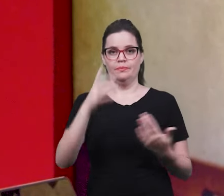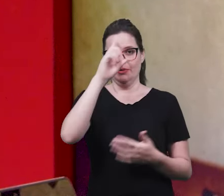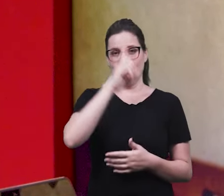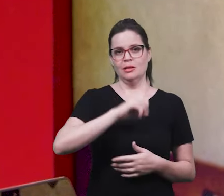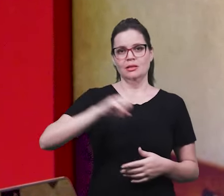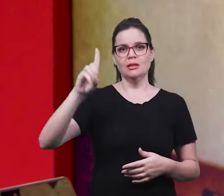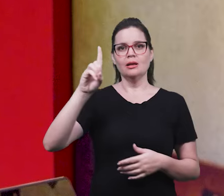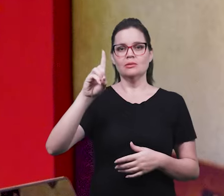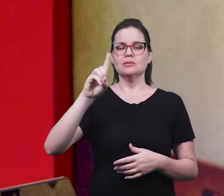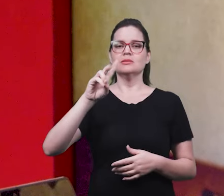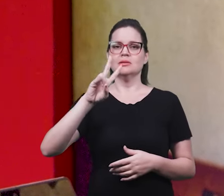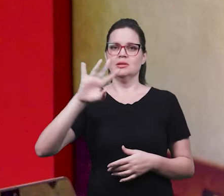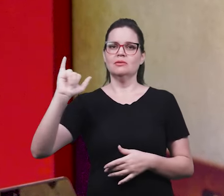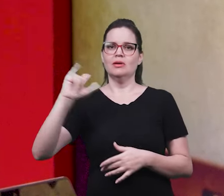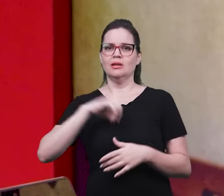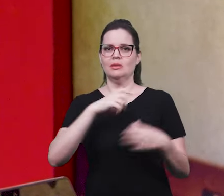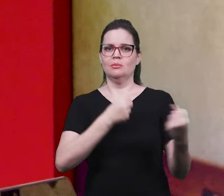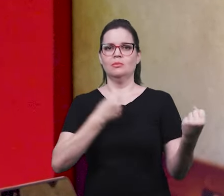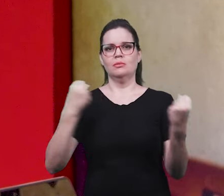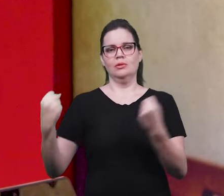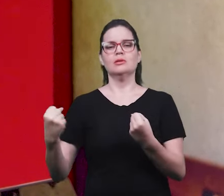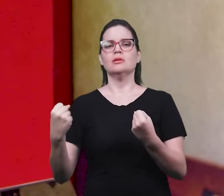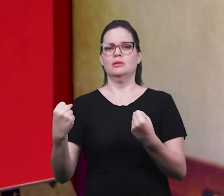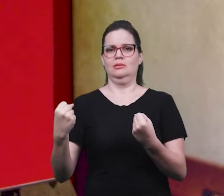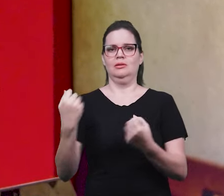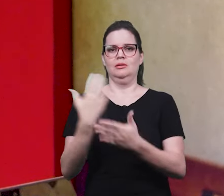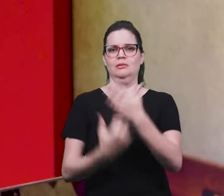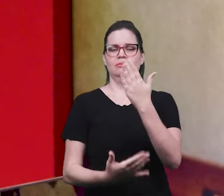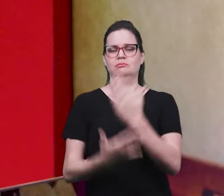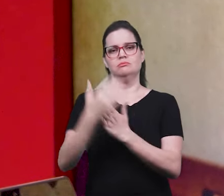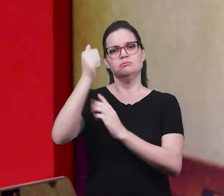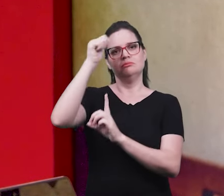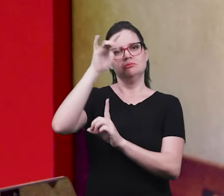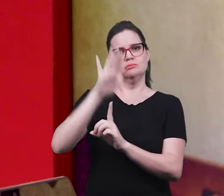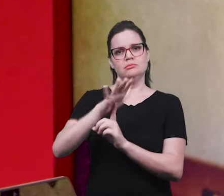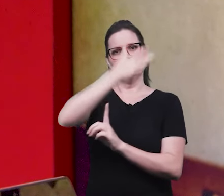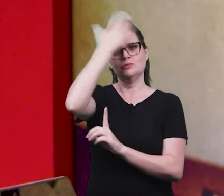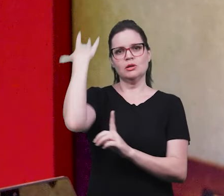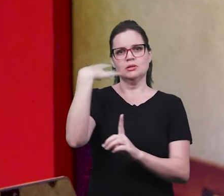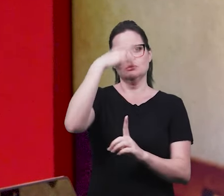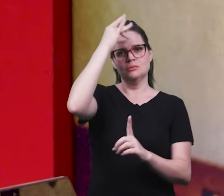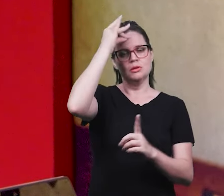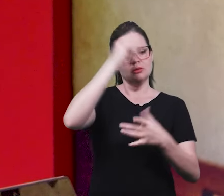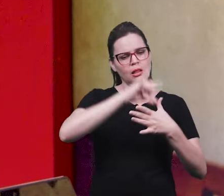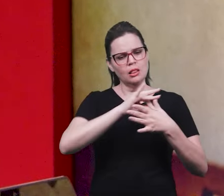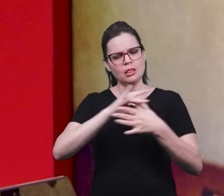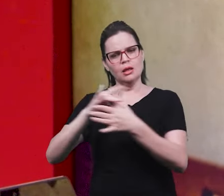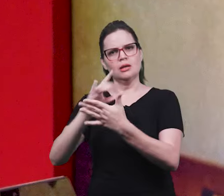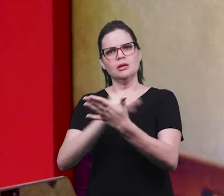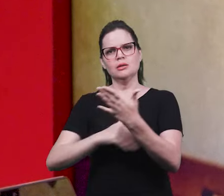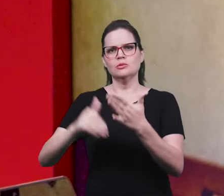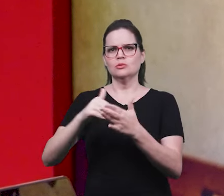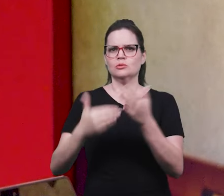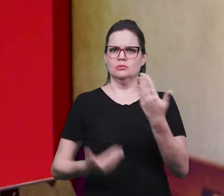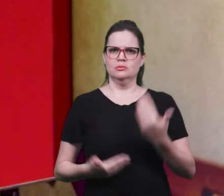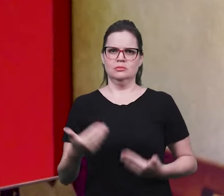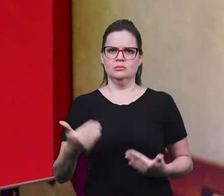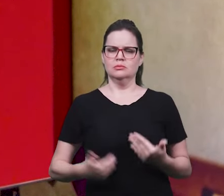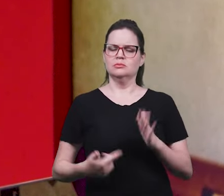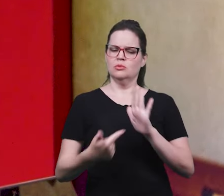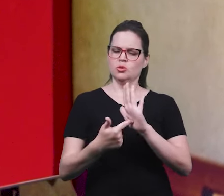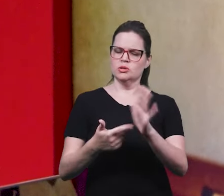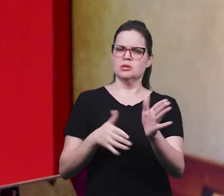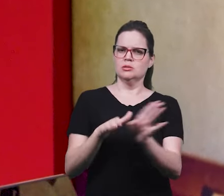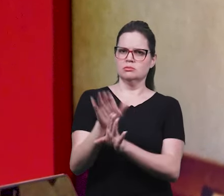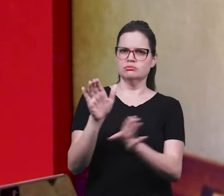nós estamos debaixo do poder de Deus. O Espírito Santo está guiando a sua igreja, o Senhor direcionando, e